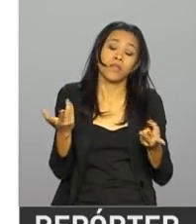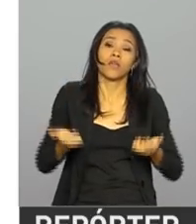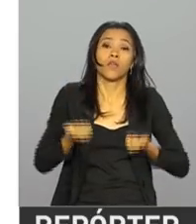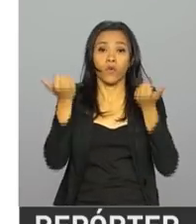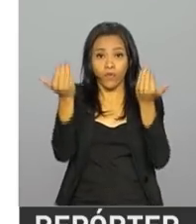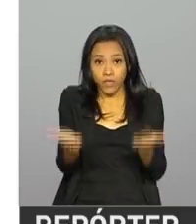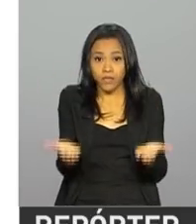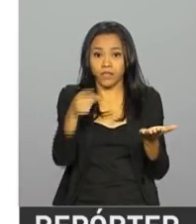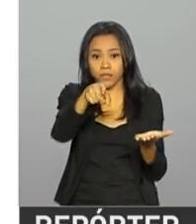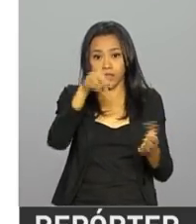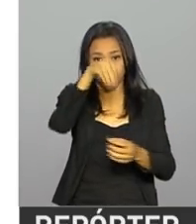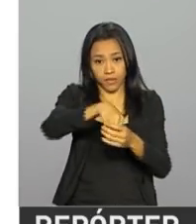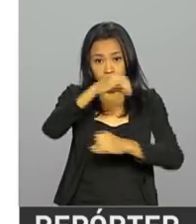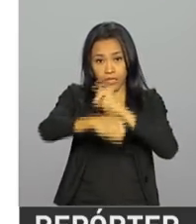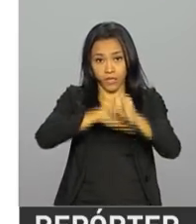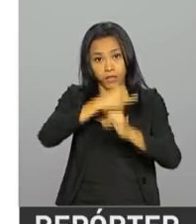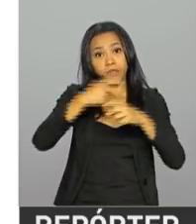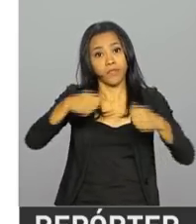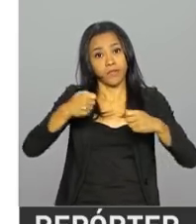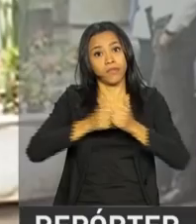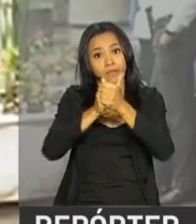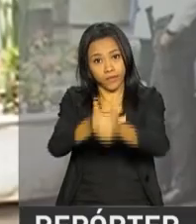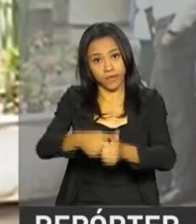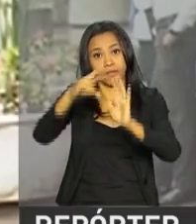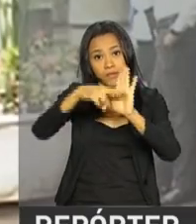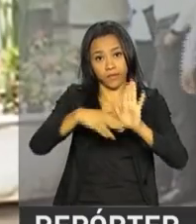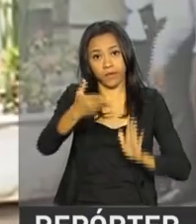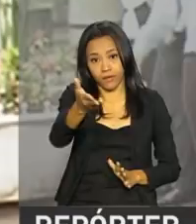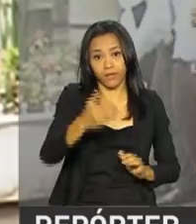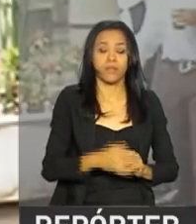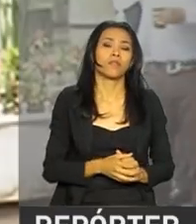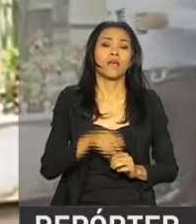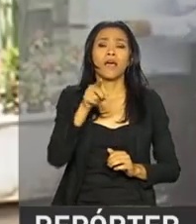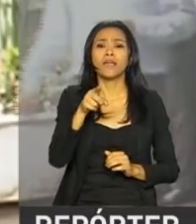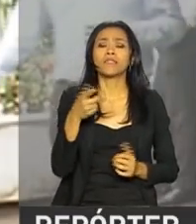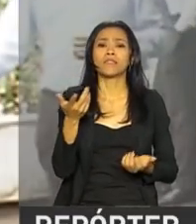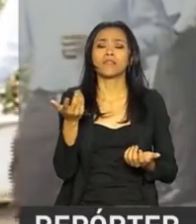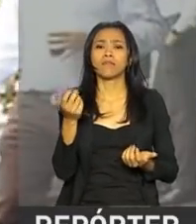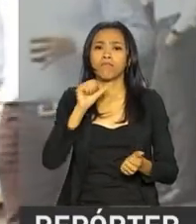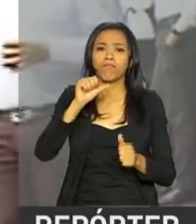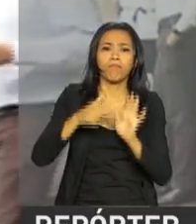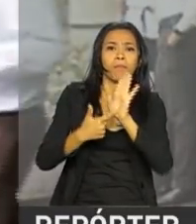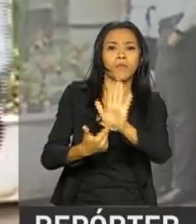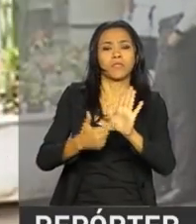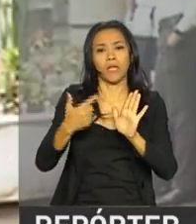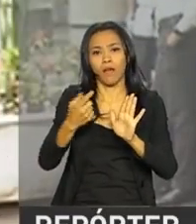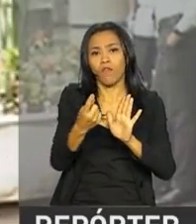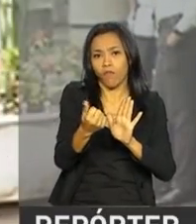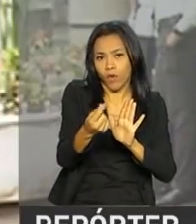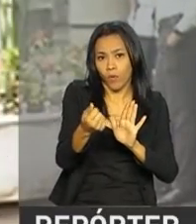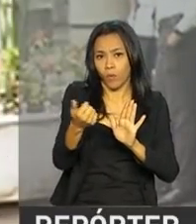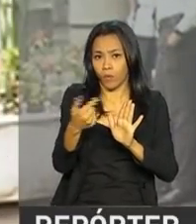serviços na internet vai ter de seguir estas normas estas mudanças na forma de apresentar produtos preços e serviços no